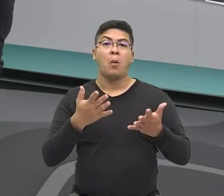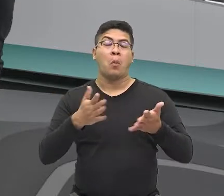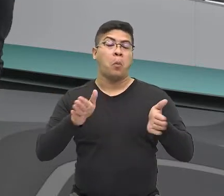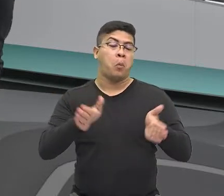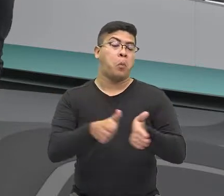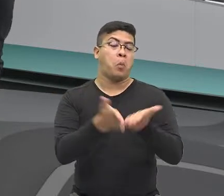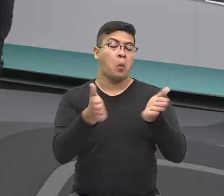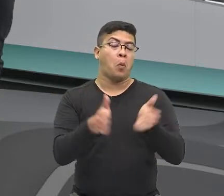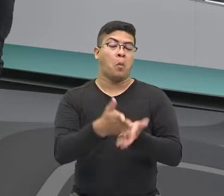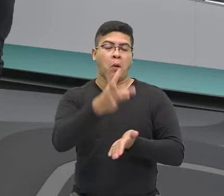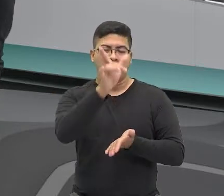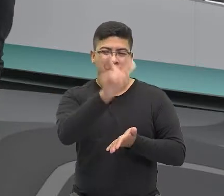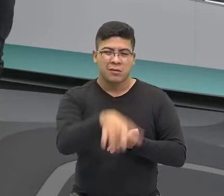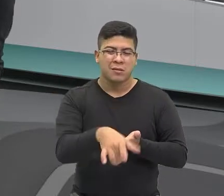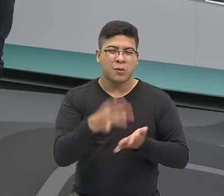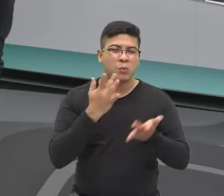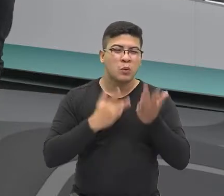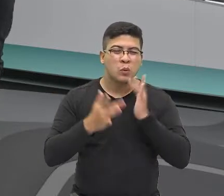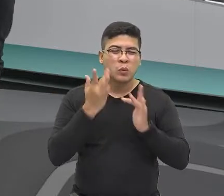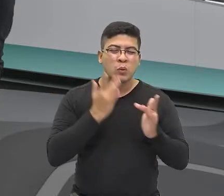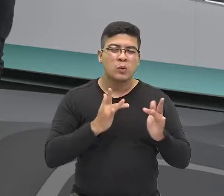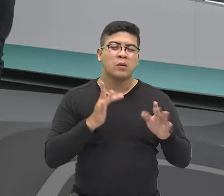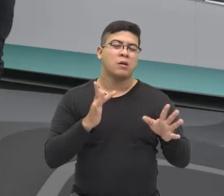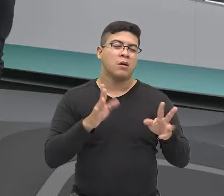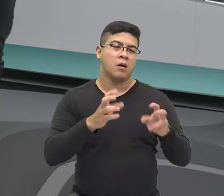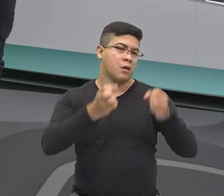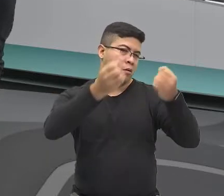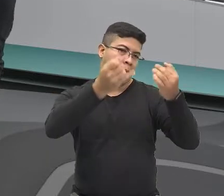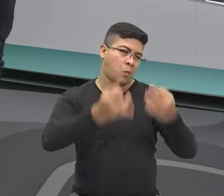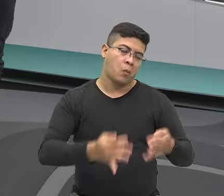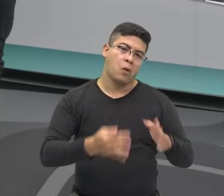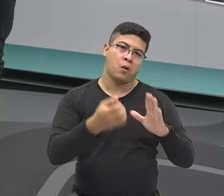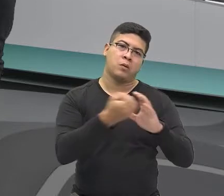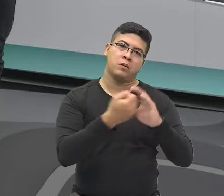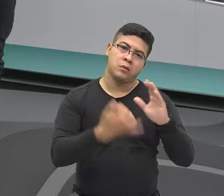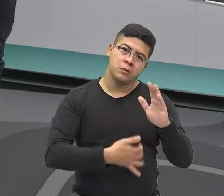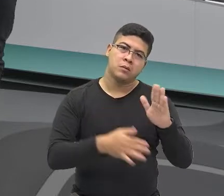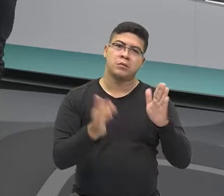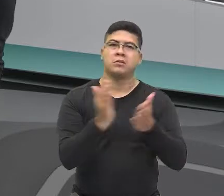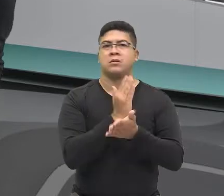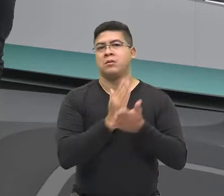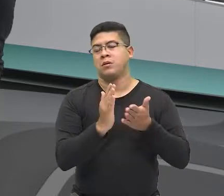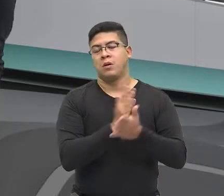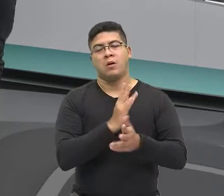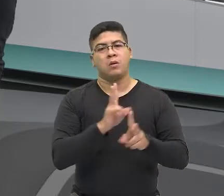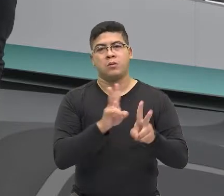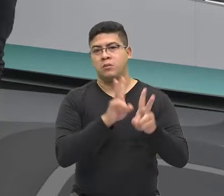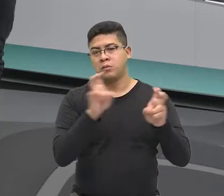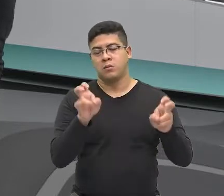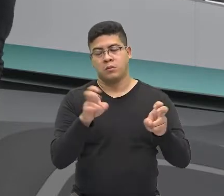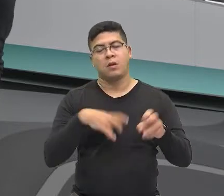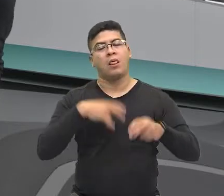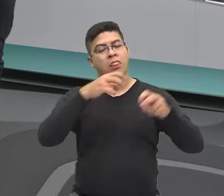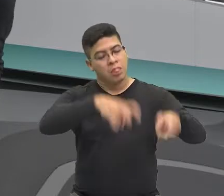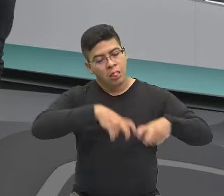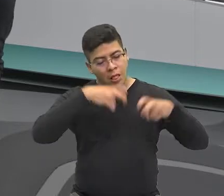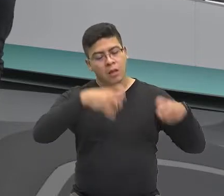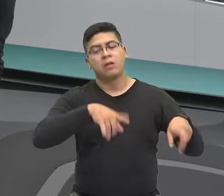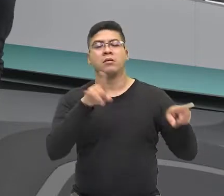marginalização dos personagens, falamos ali a respeito de alguns personagens, falamos dos sertões e